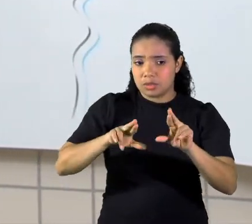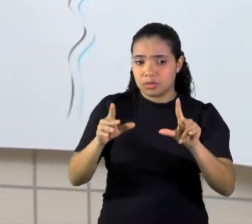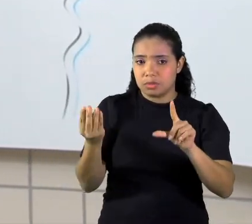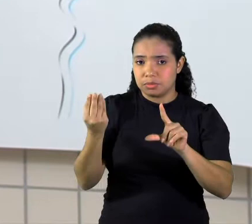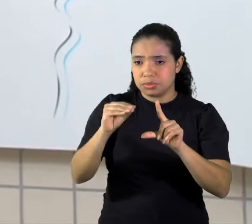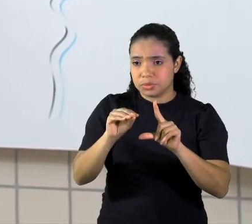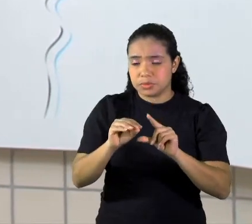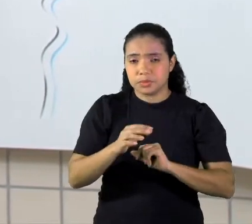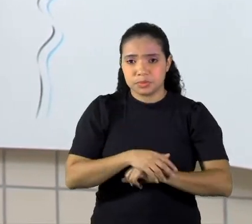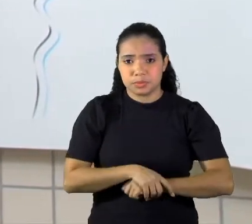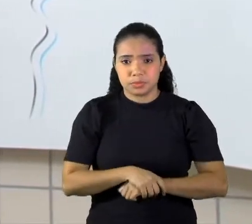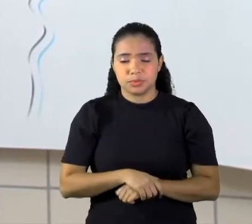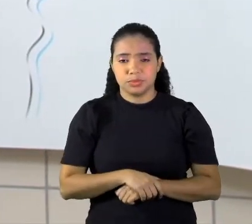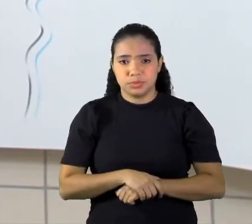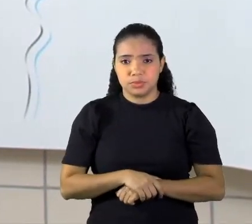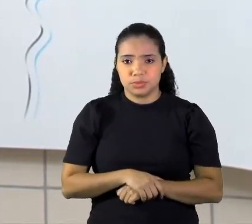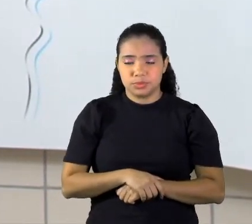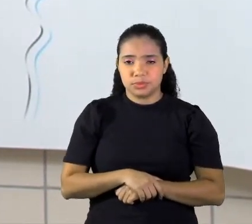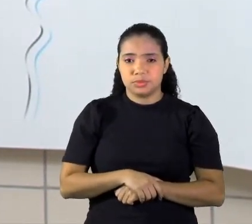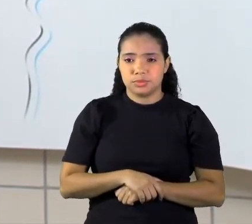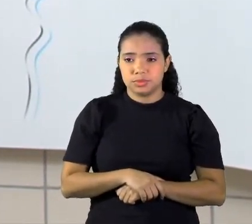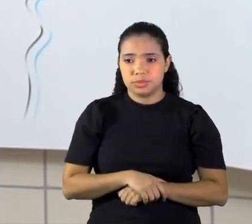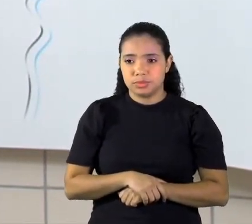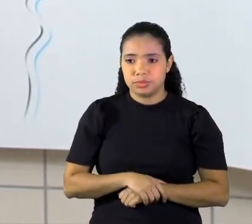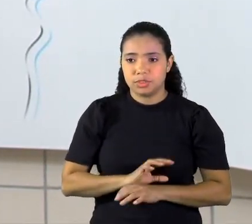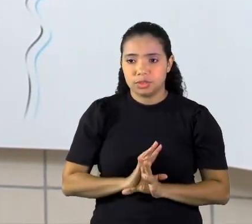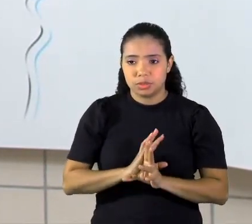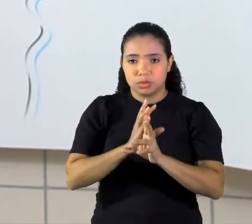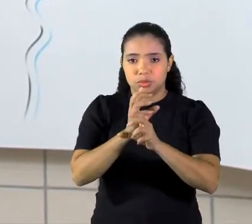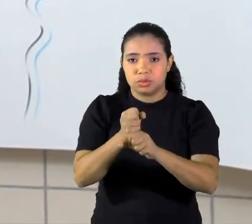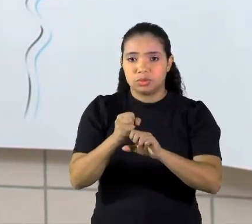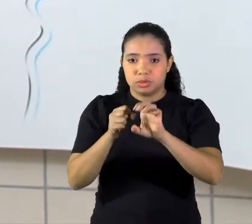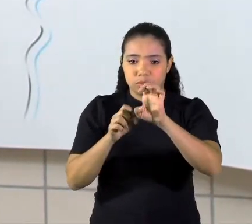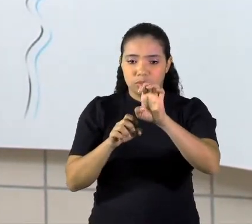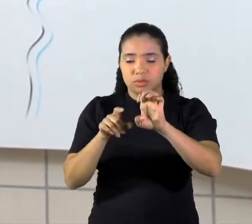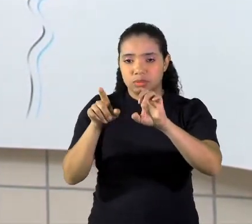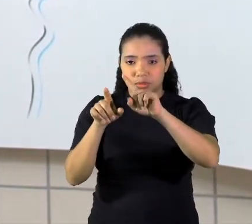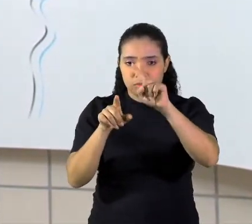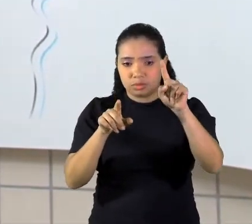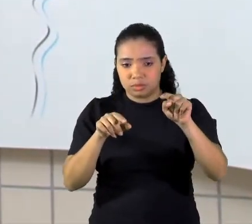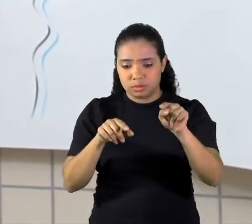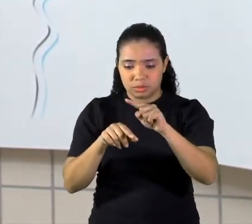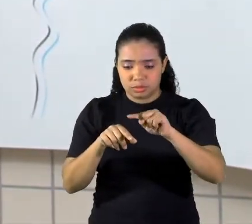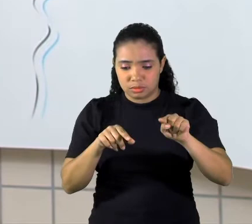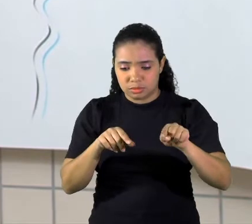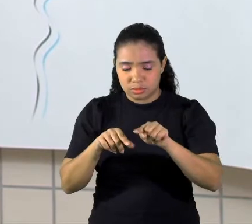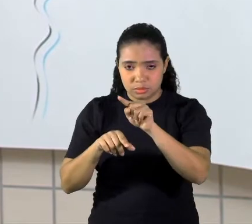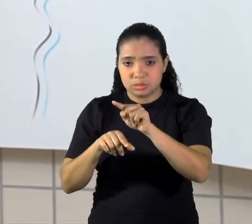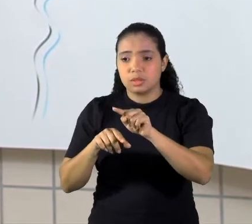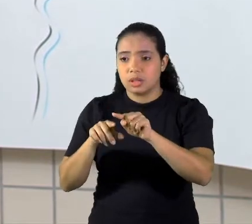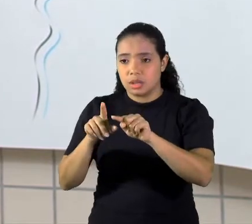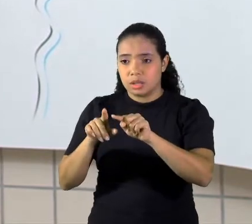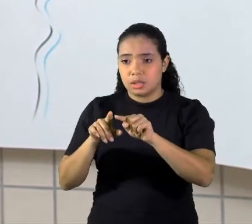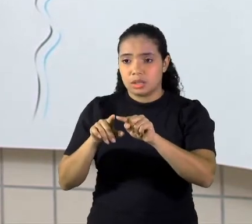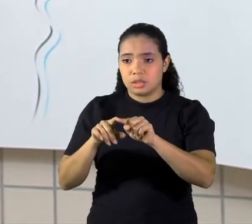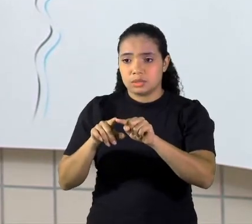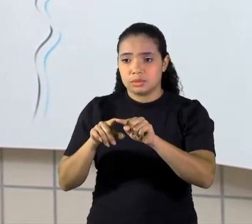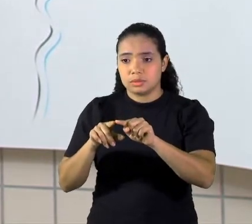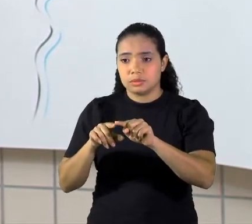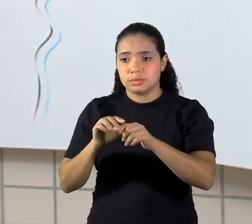alguns, se a soma dos ângulos internos de um triângulo, se eu juntar os 3 ângulos